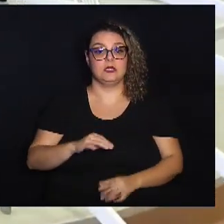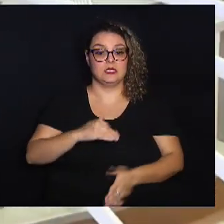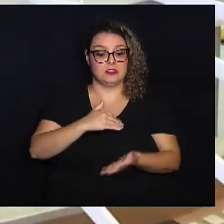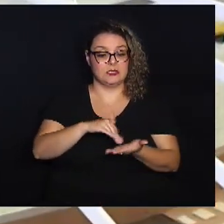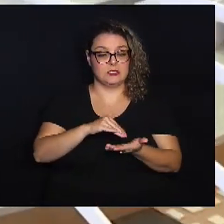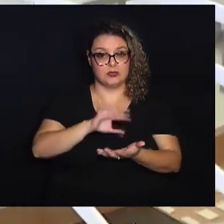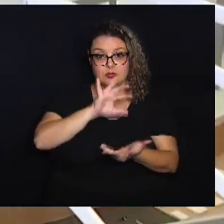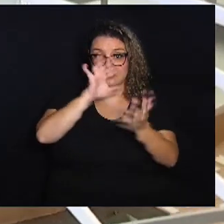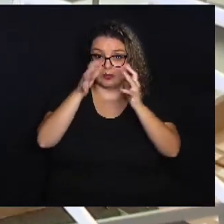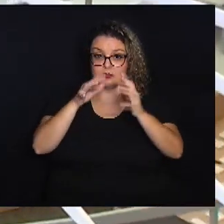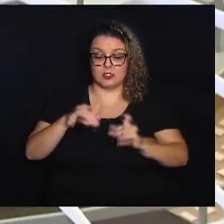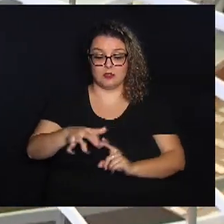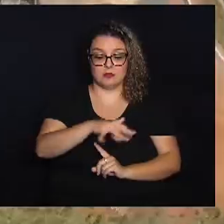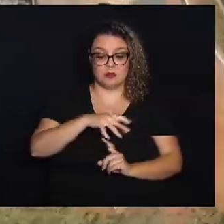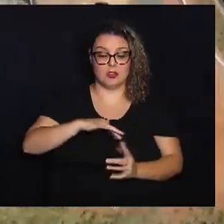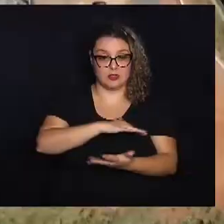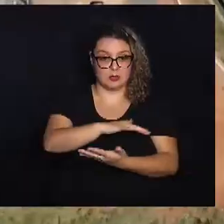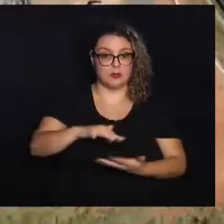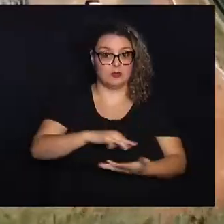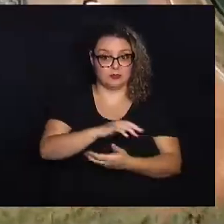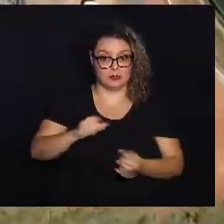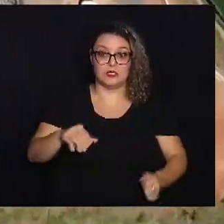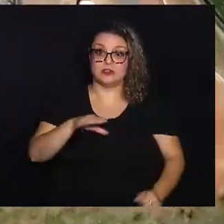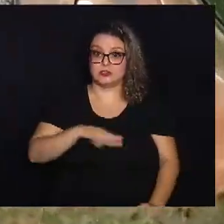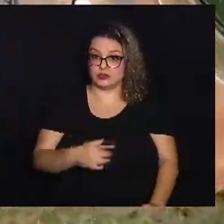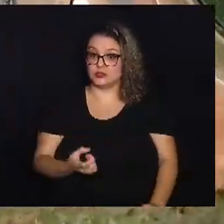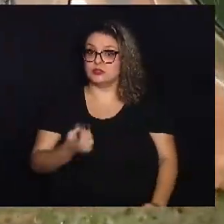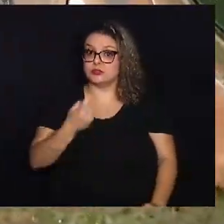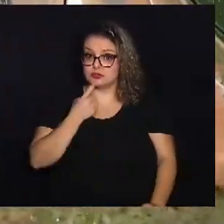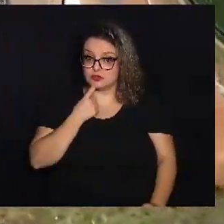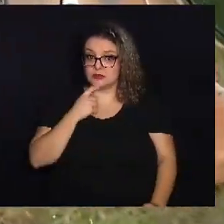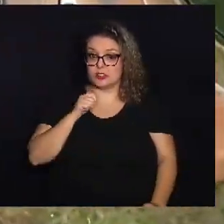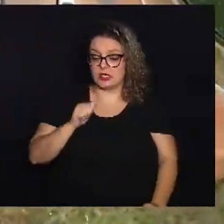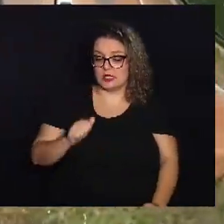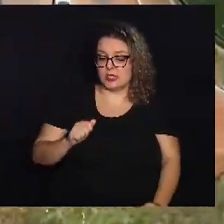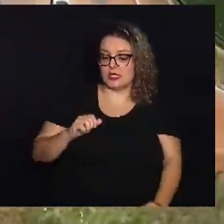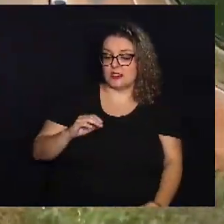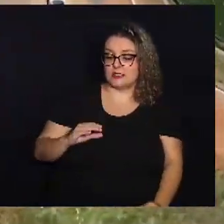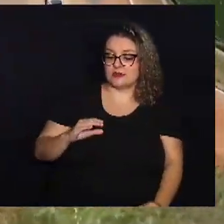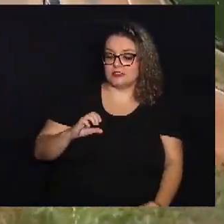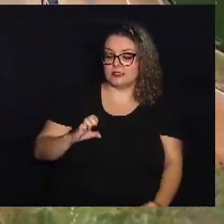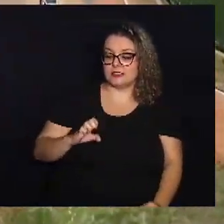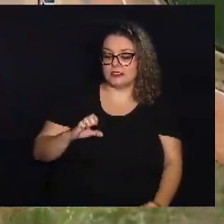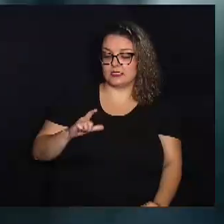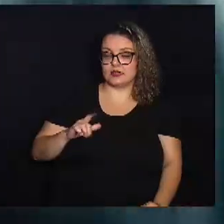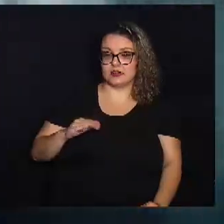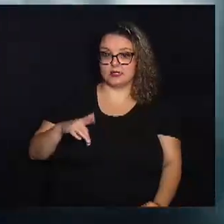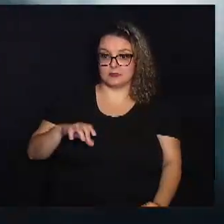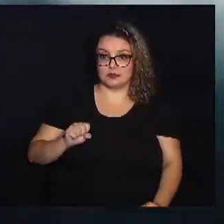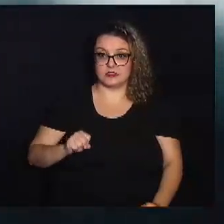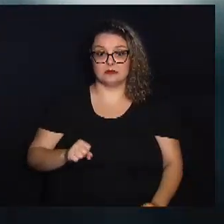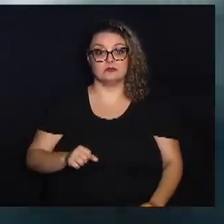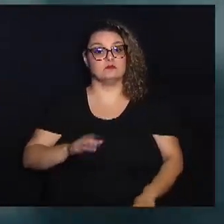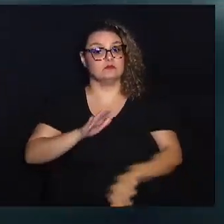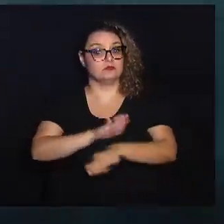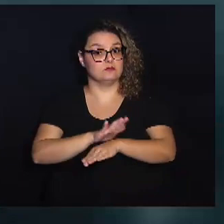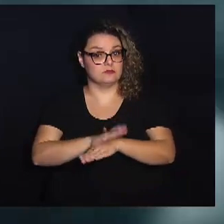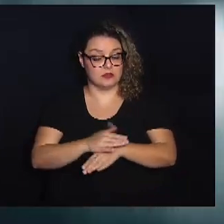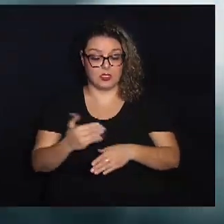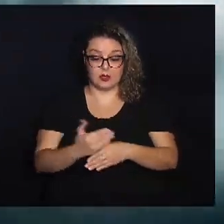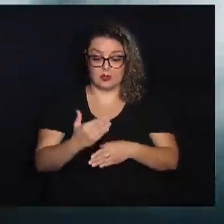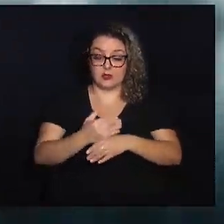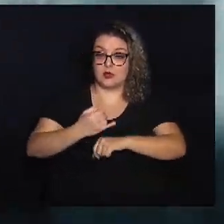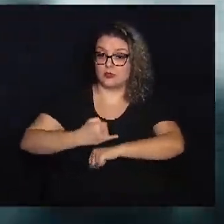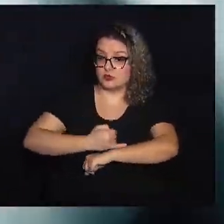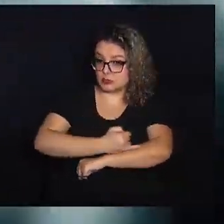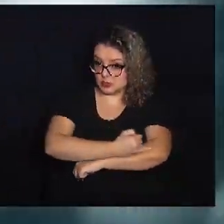Meio Ambiente e Sustentabilidade de Campinas, a Seclimas, que assessora os processos relativos às obras de